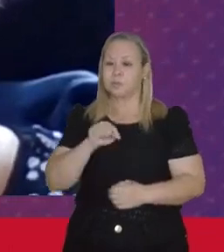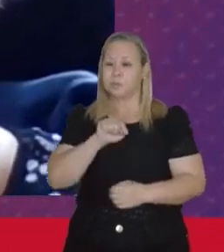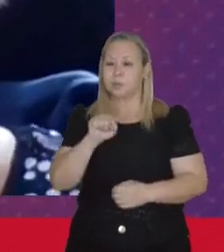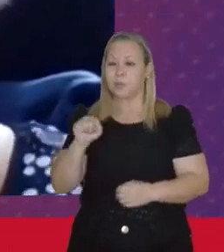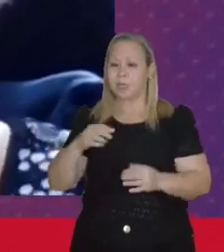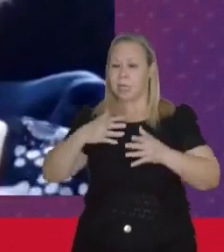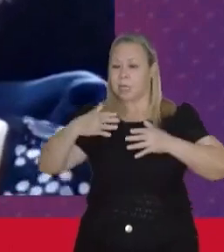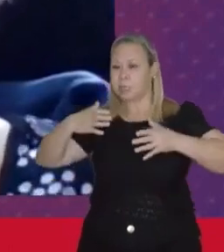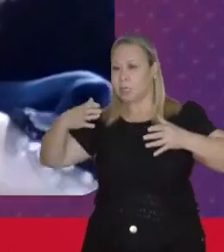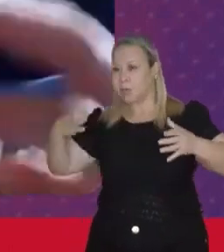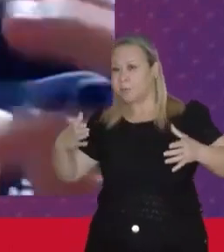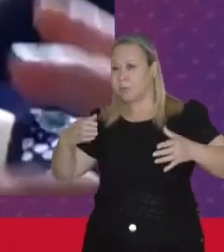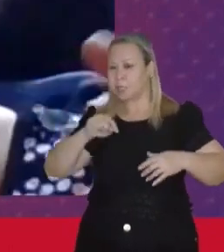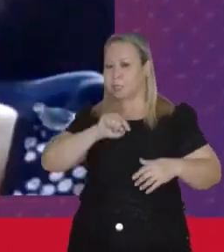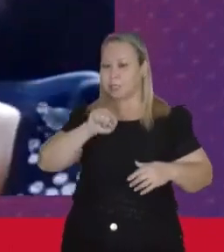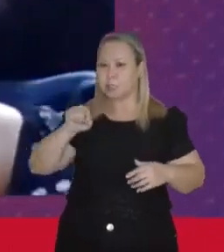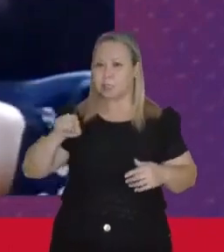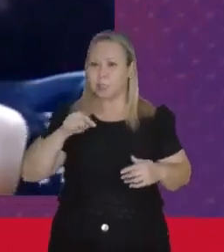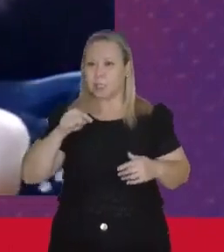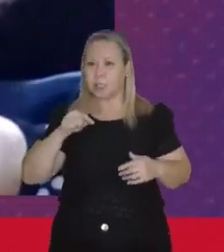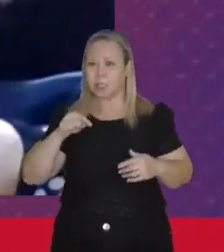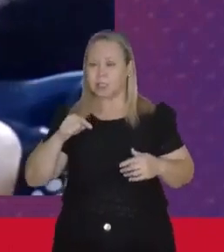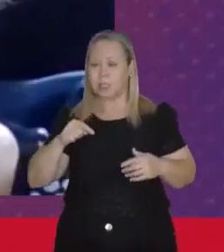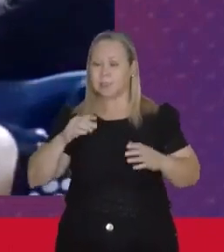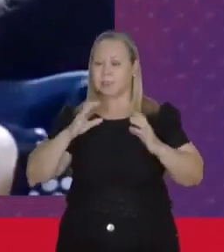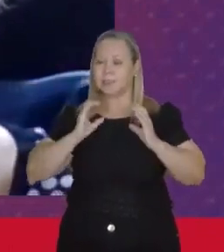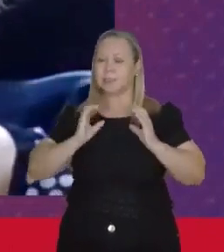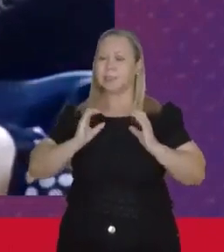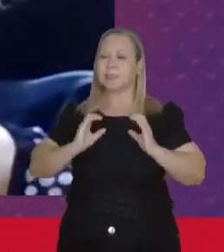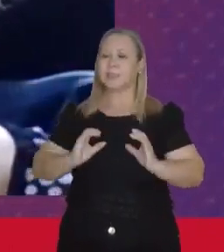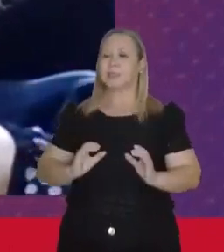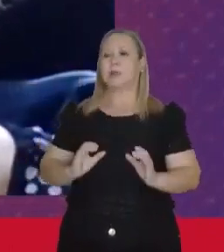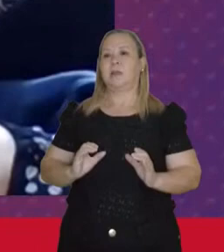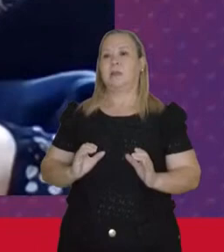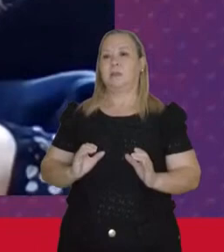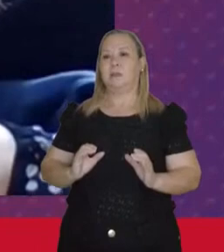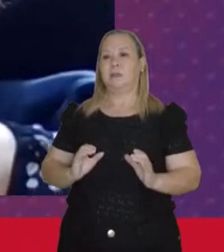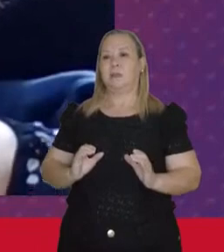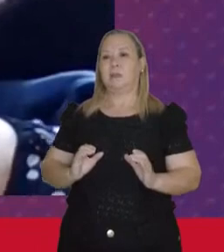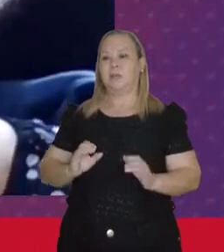nessa ampliação dessa cidadania.